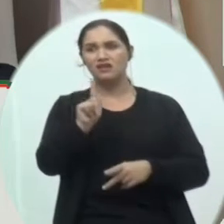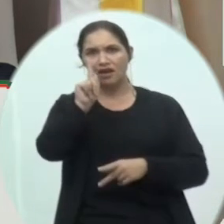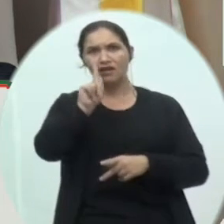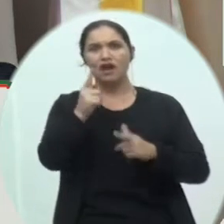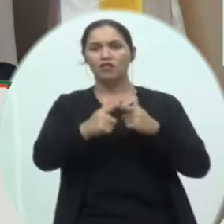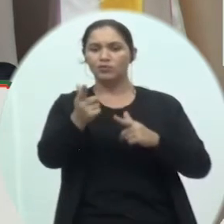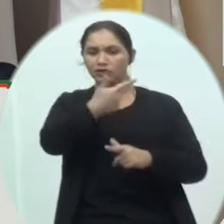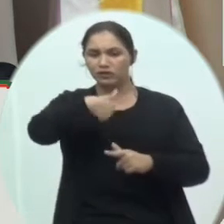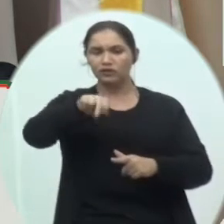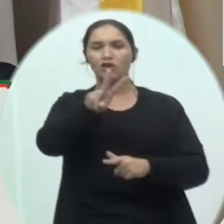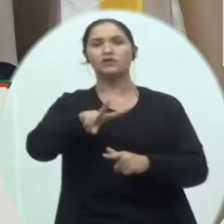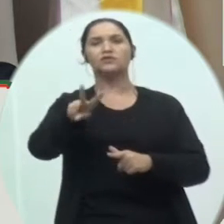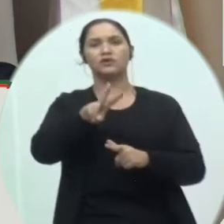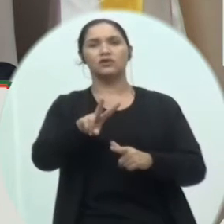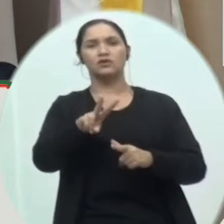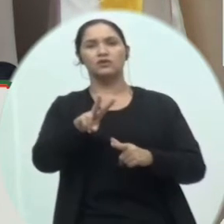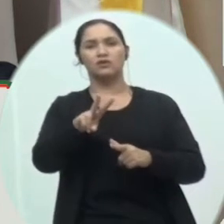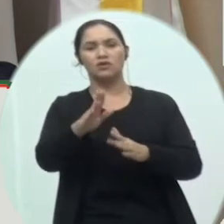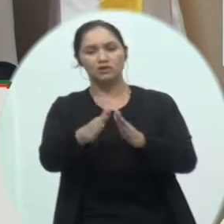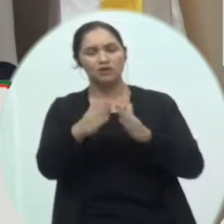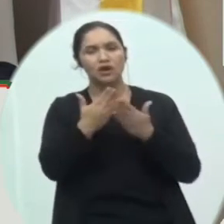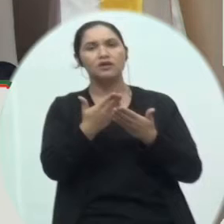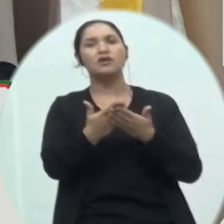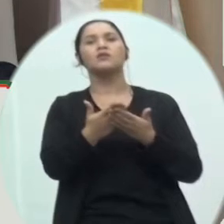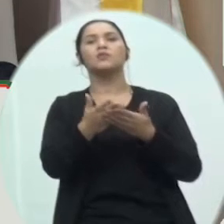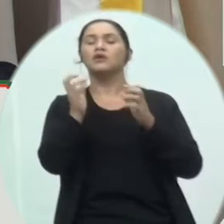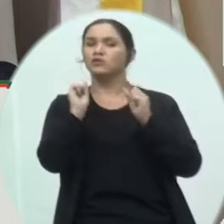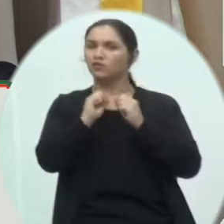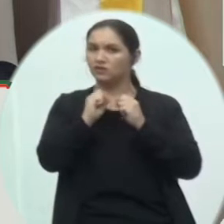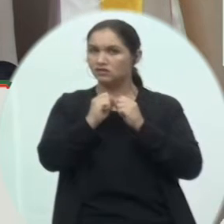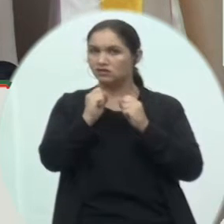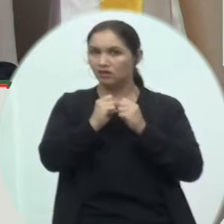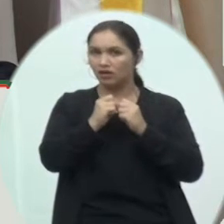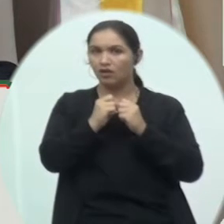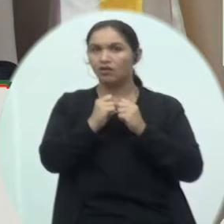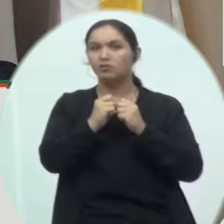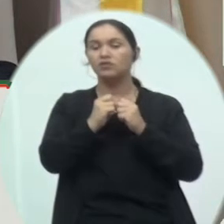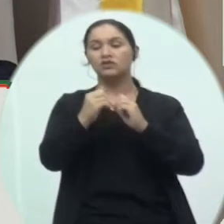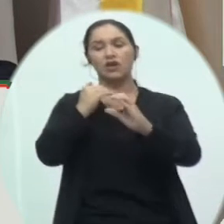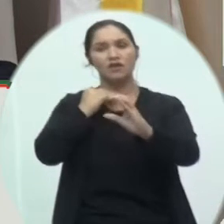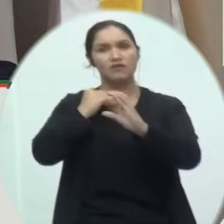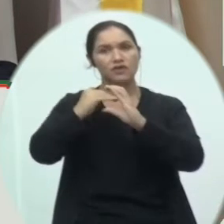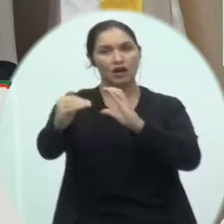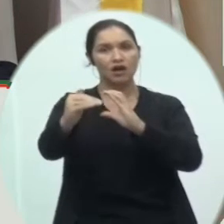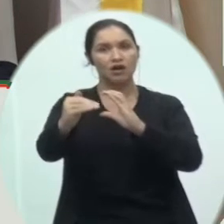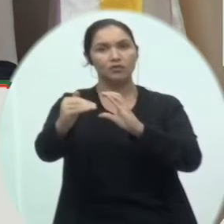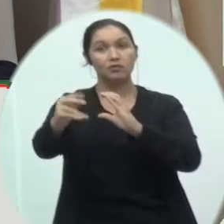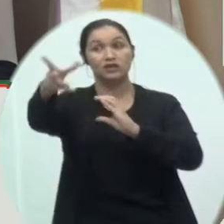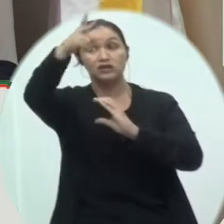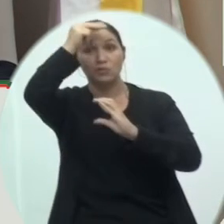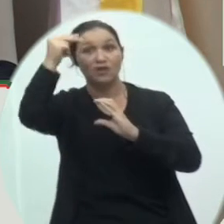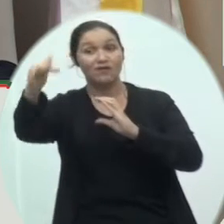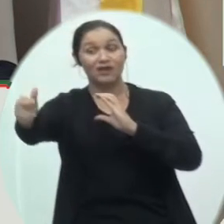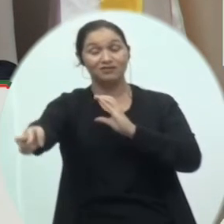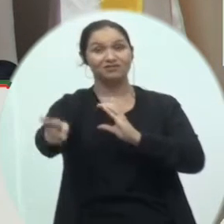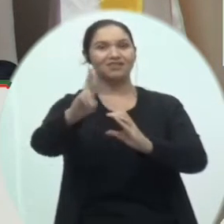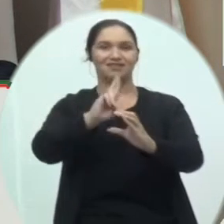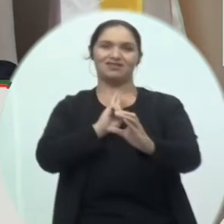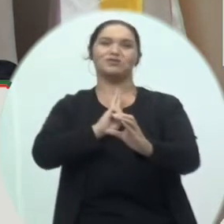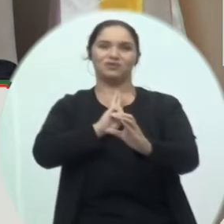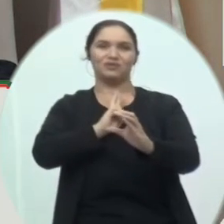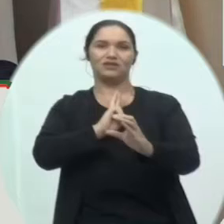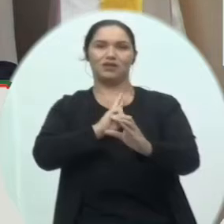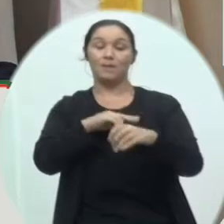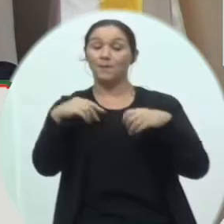atendido, não na prática, mas na resposta tem que vir, e na prática também, dependendo da situação, como se encontra